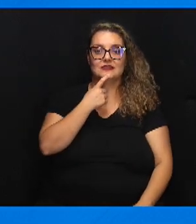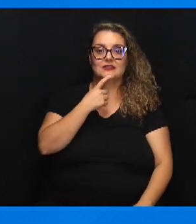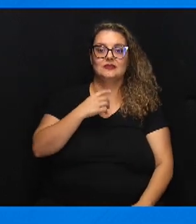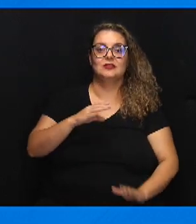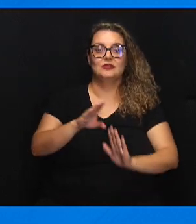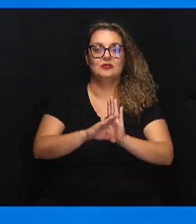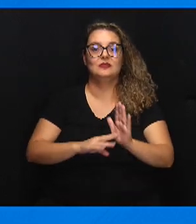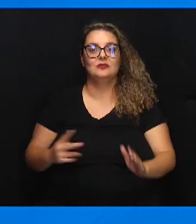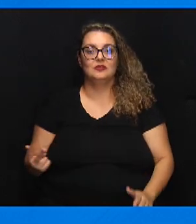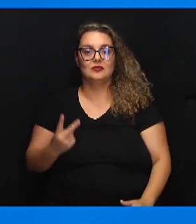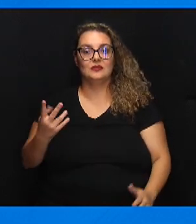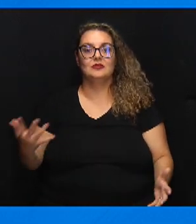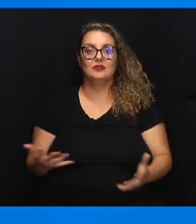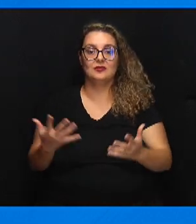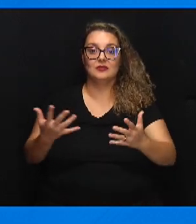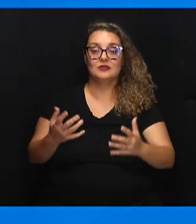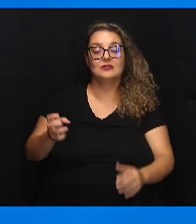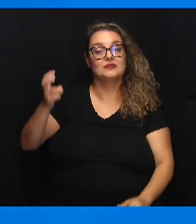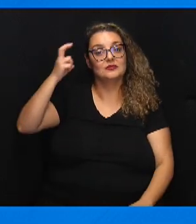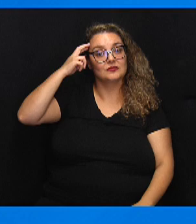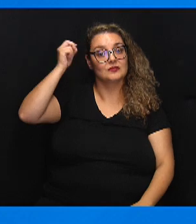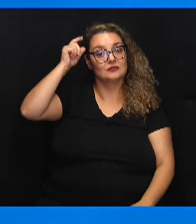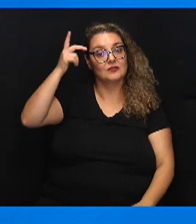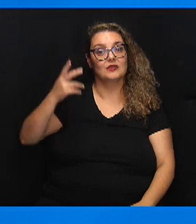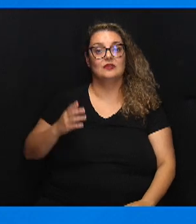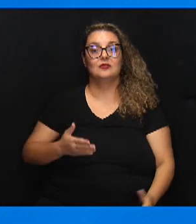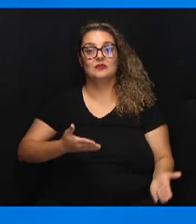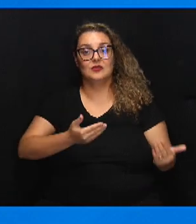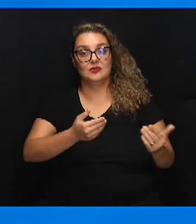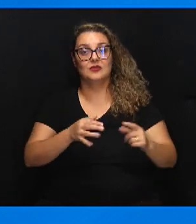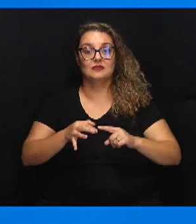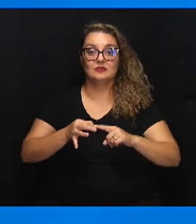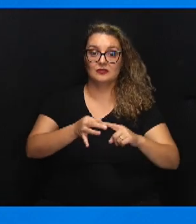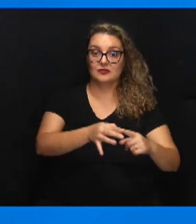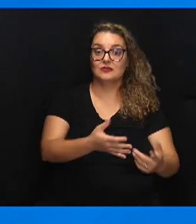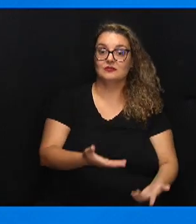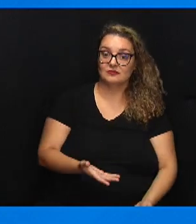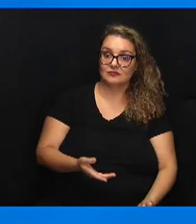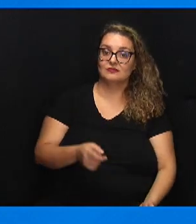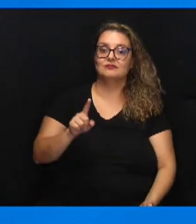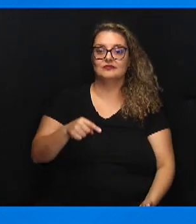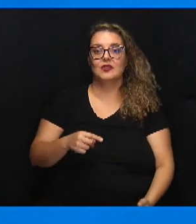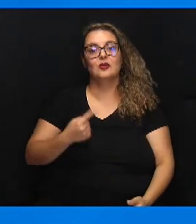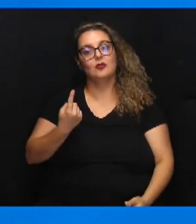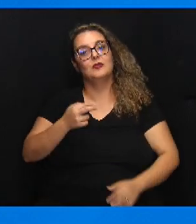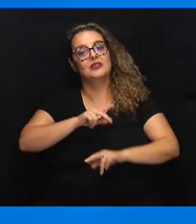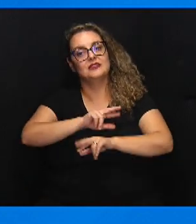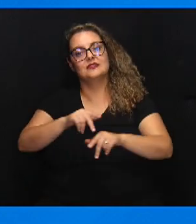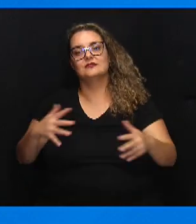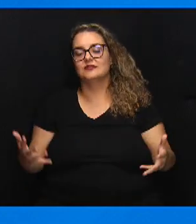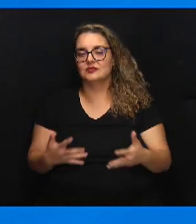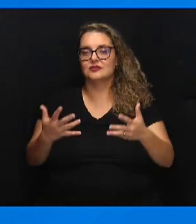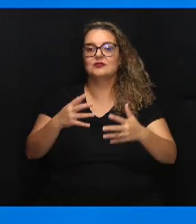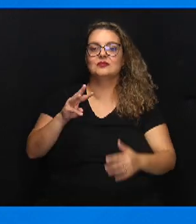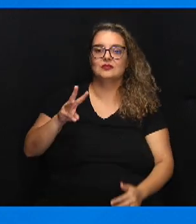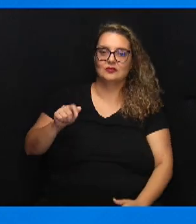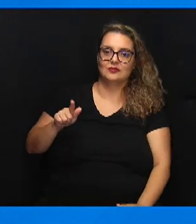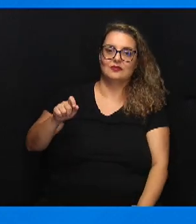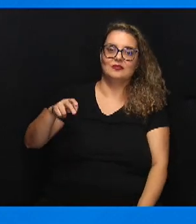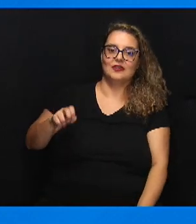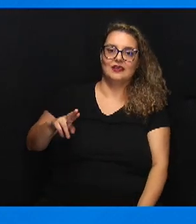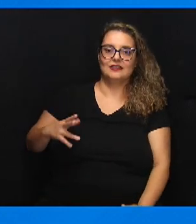de Iniciativas Culturais, voltado para jovens da periferia. Foi uma das várias contribuições que o Wagner